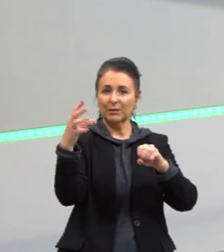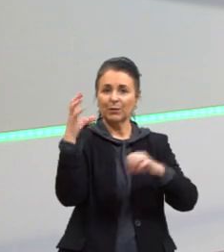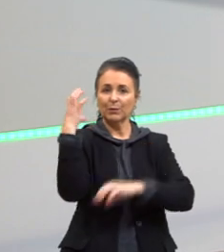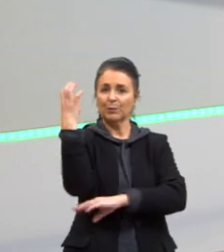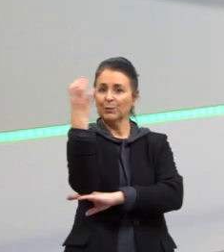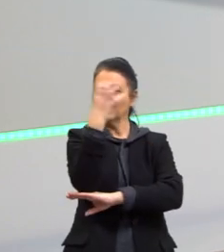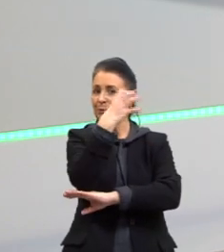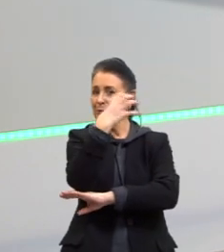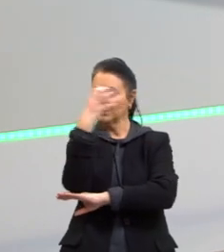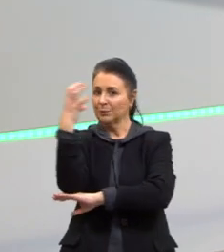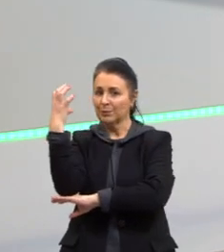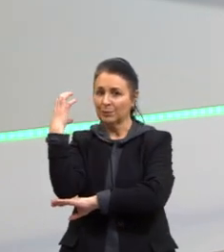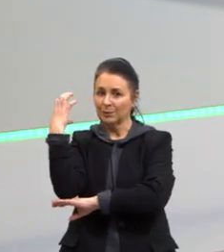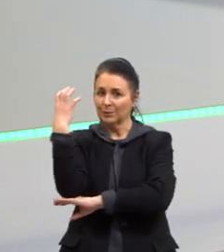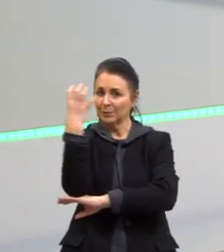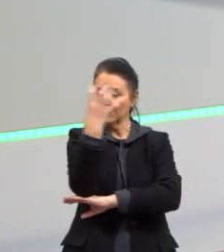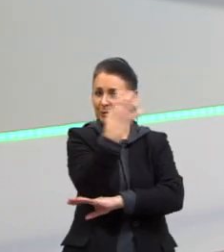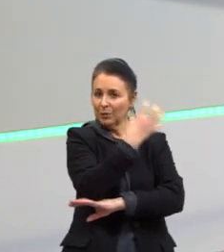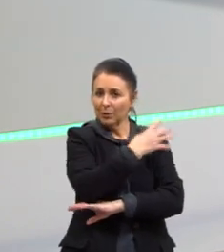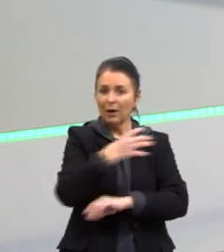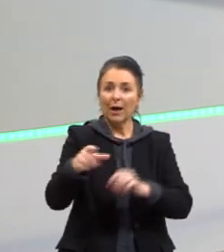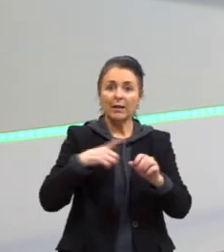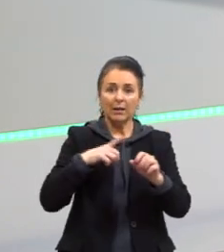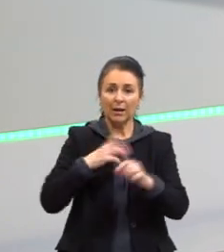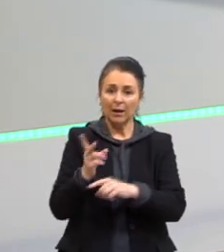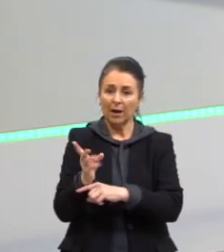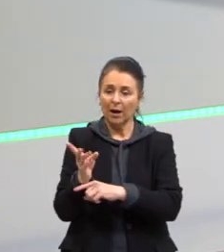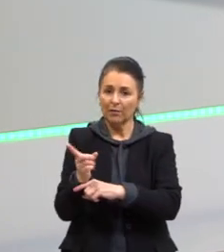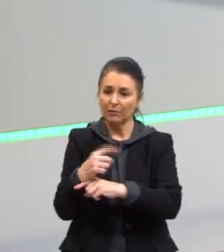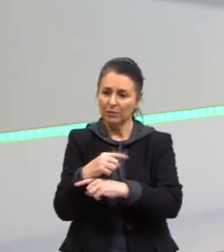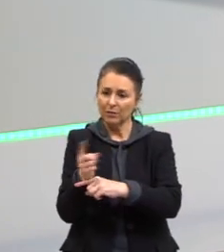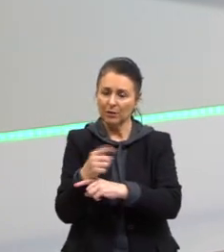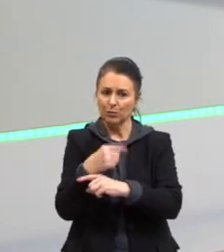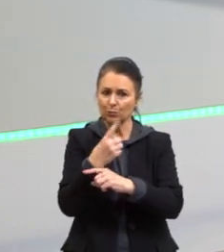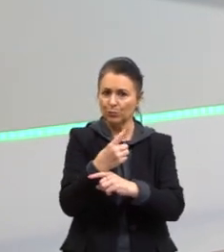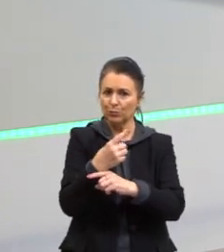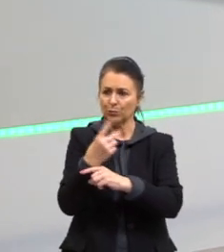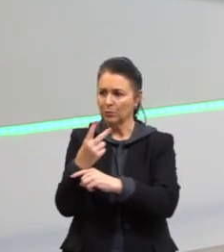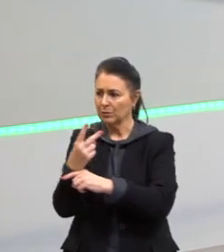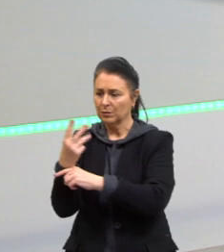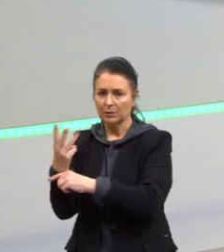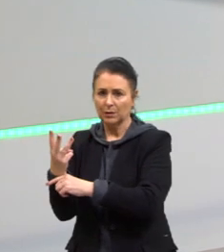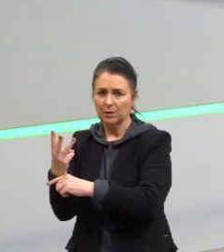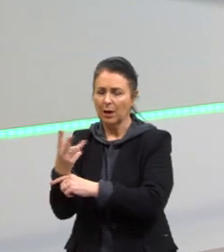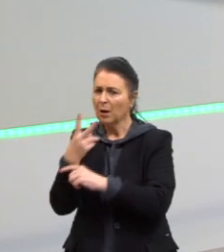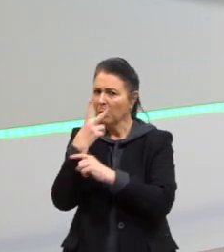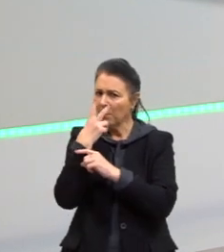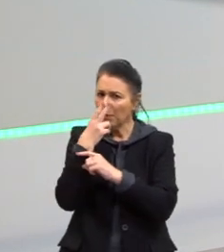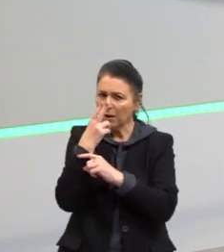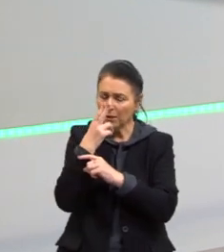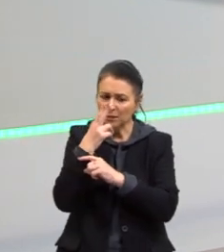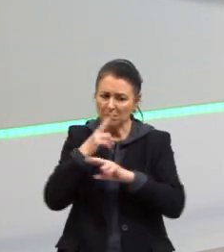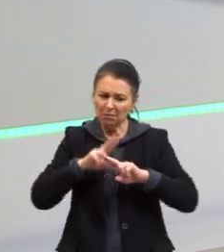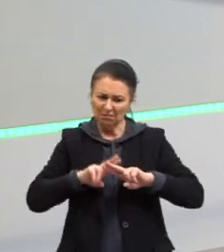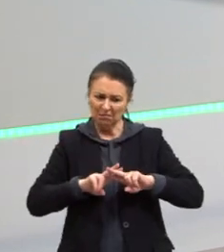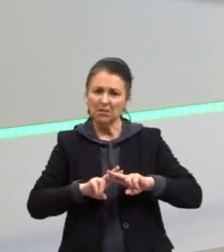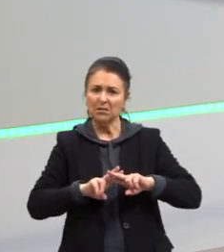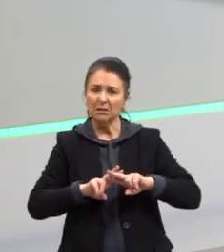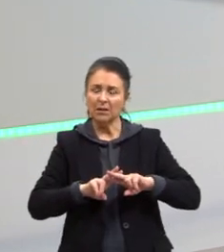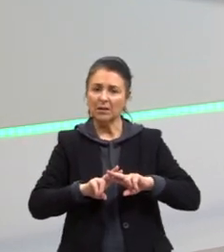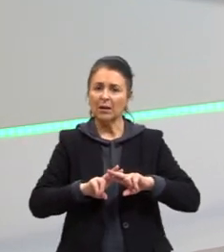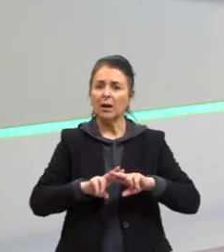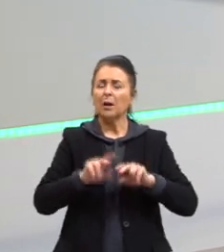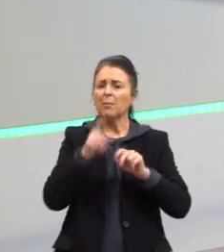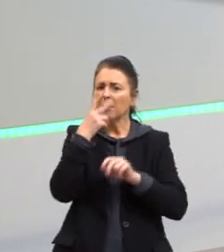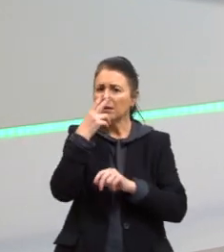3 e isso você parar para pensar essa velocidade ela é fixa de uma certa forma lá não varia porque se essa